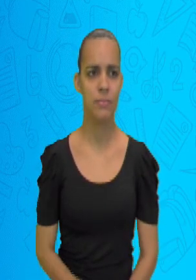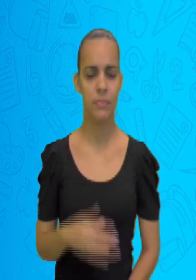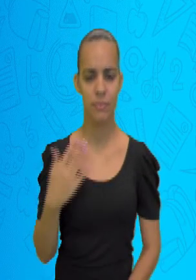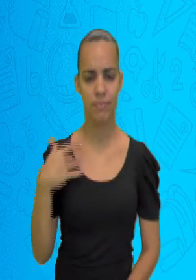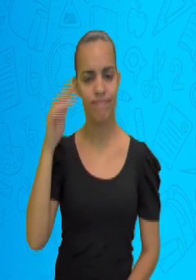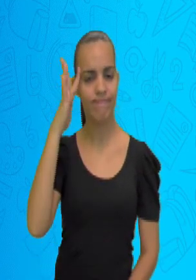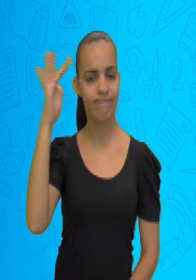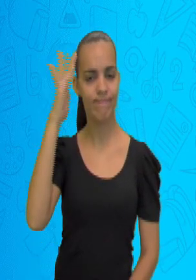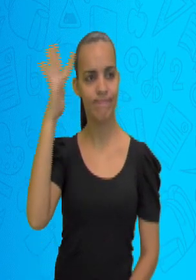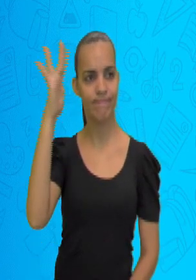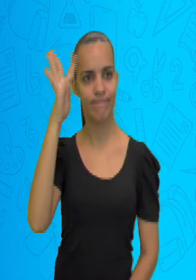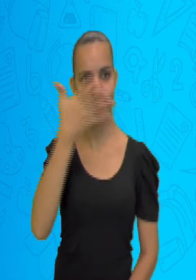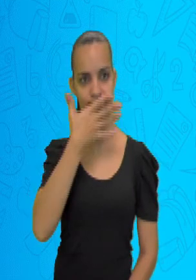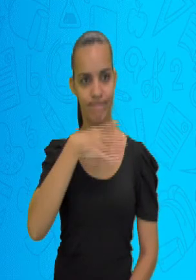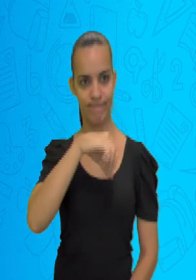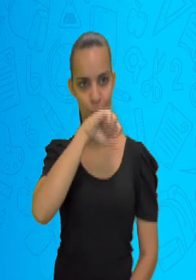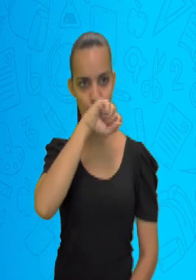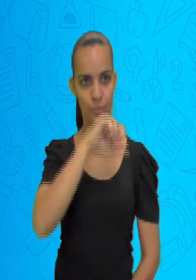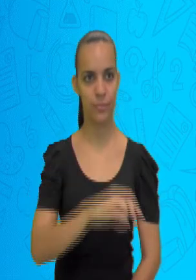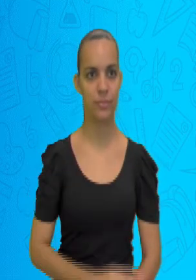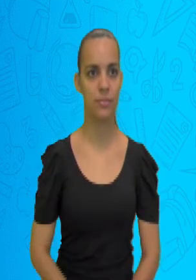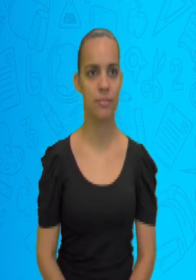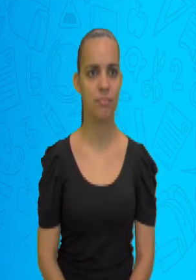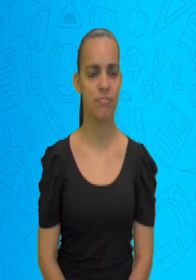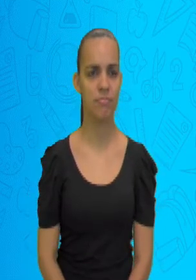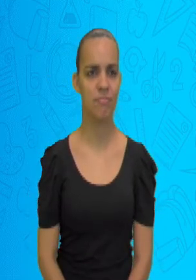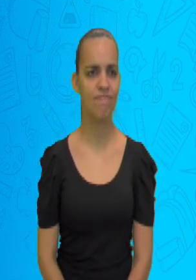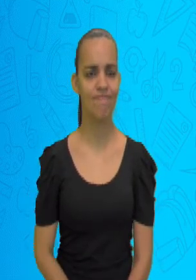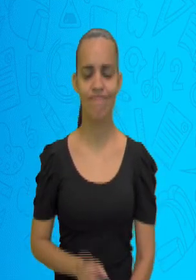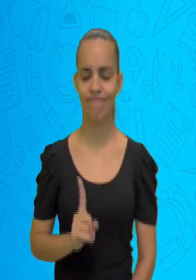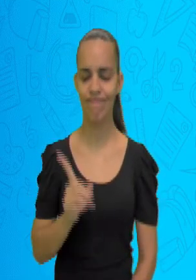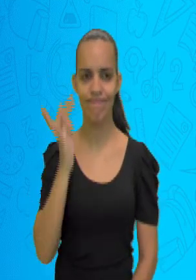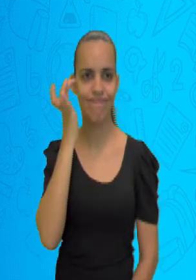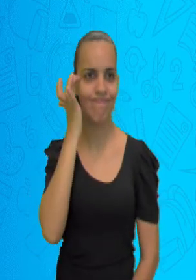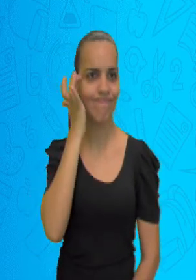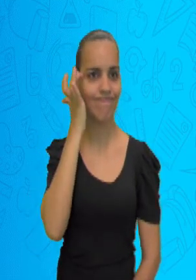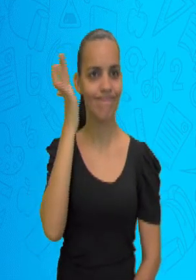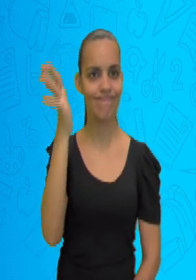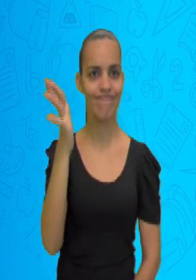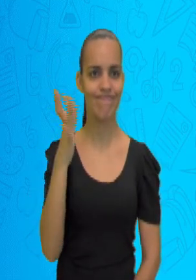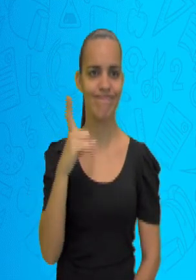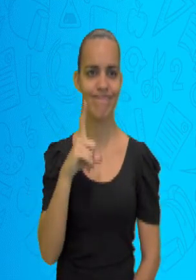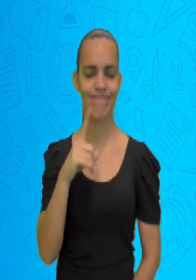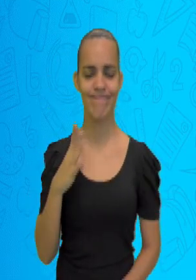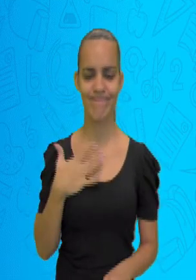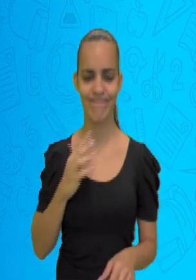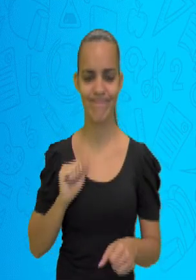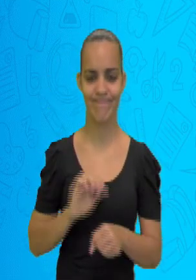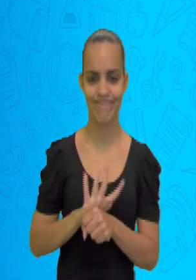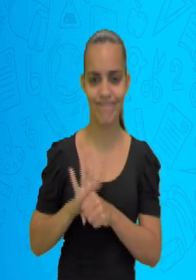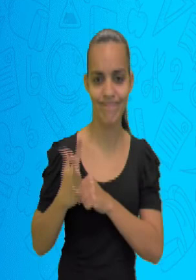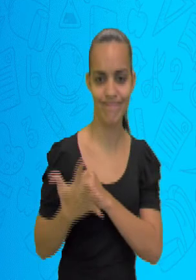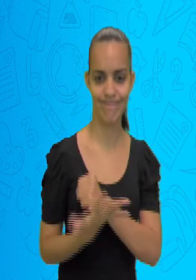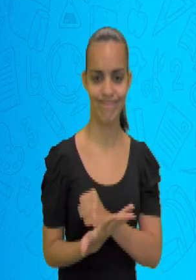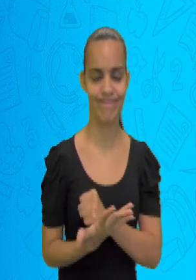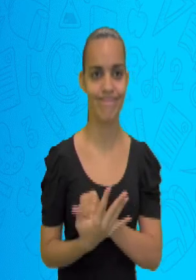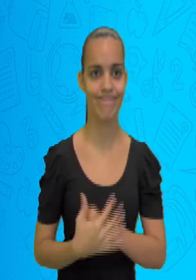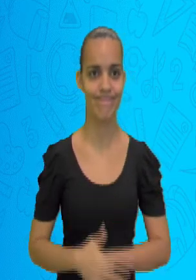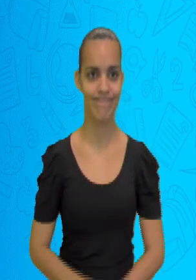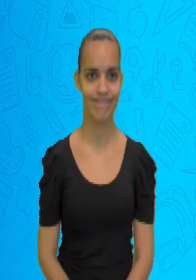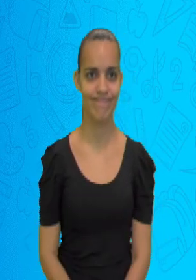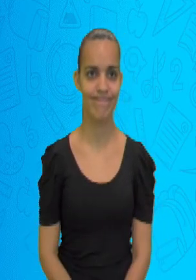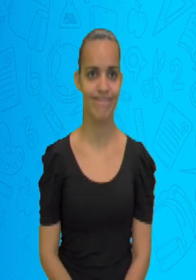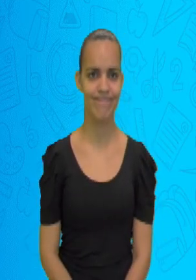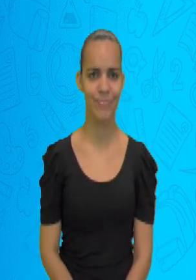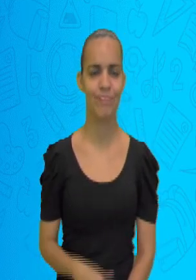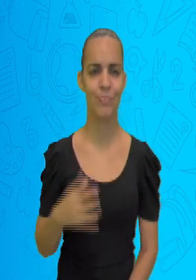Para reflexões dos pais. Não é fácil enfrentar esse período de isolamento.